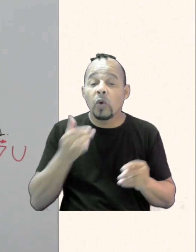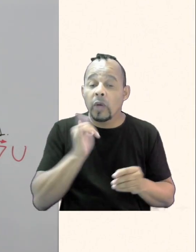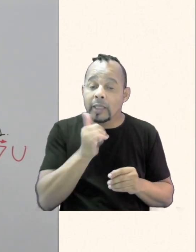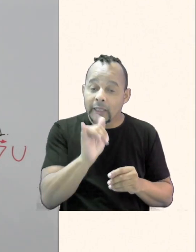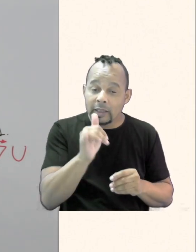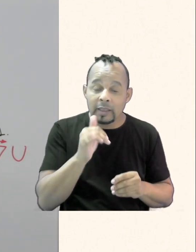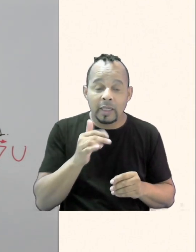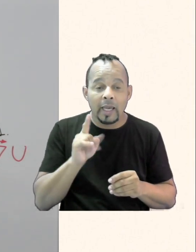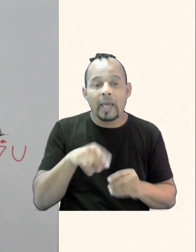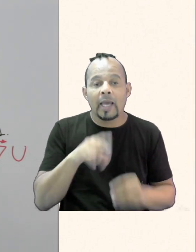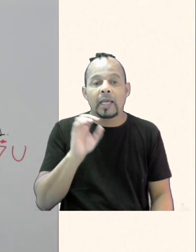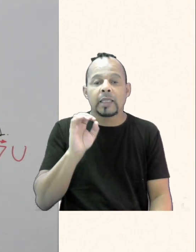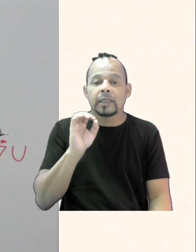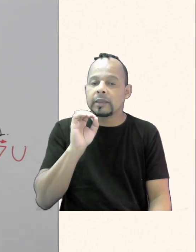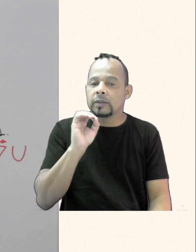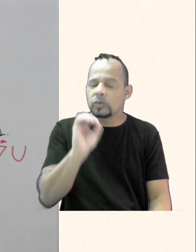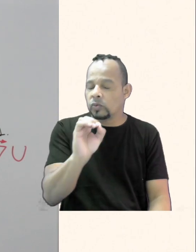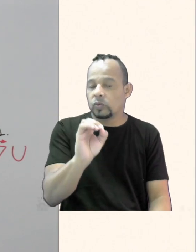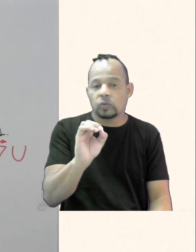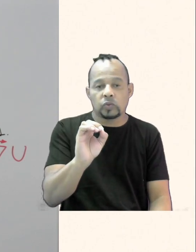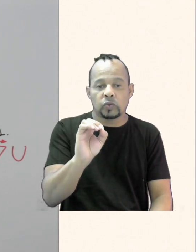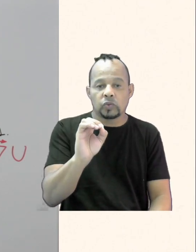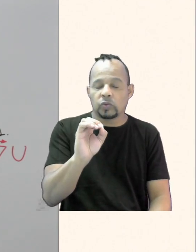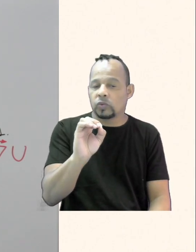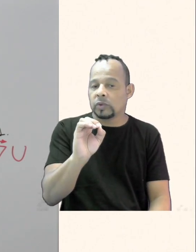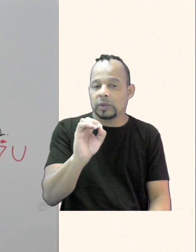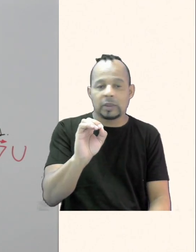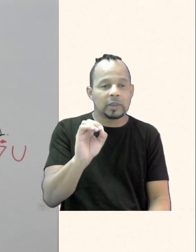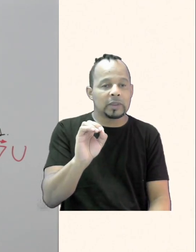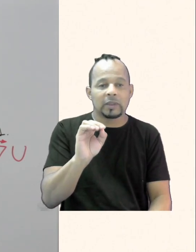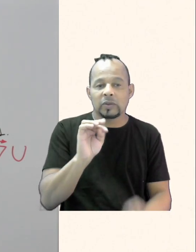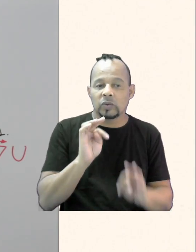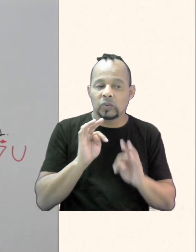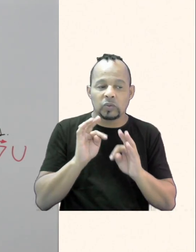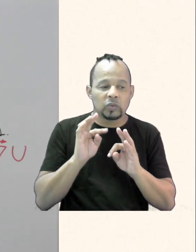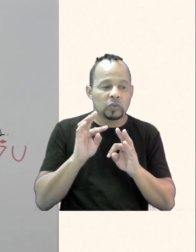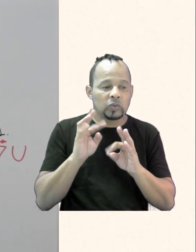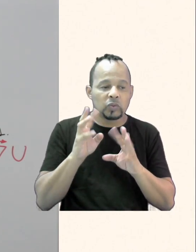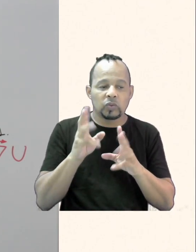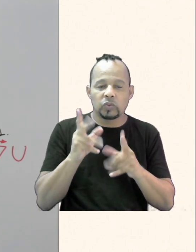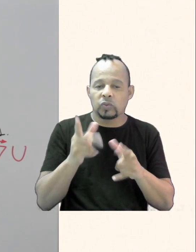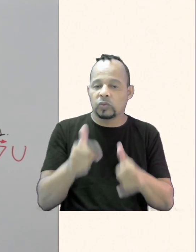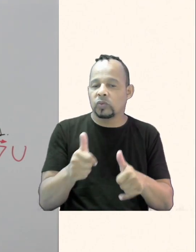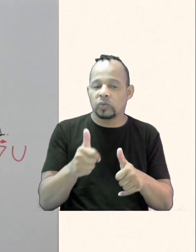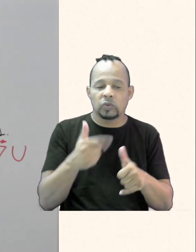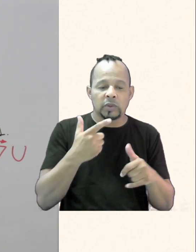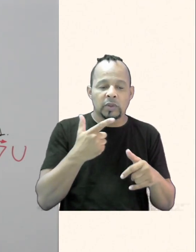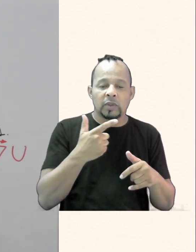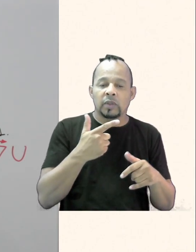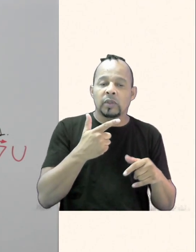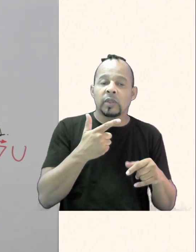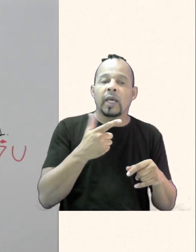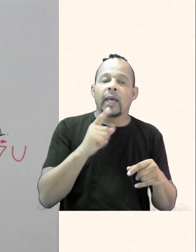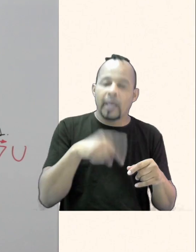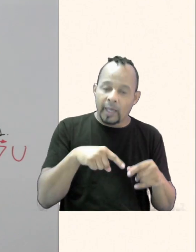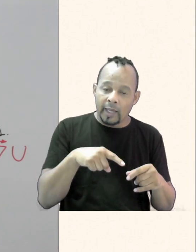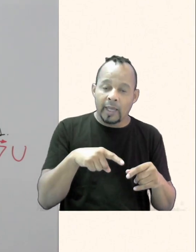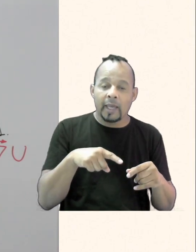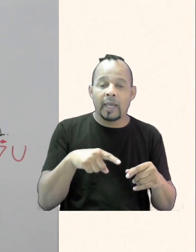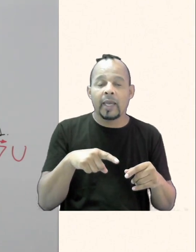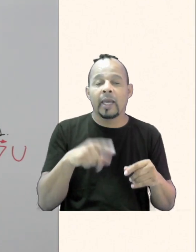é nula. Em todos os estados deste sistema, a energia mecânica é